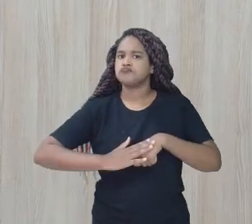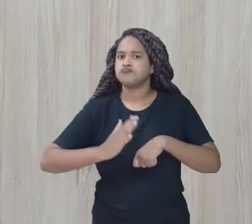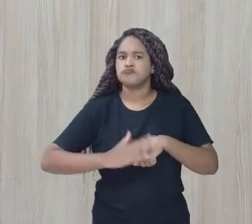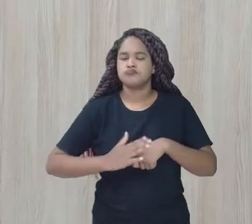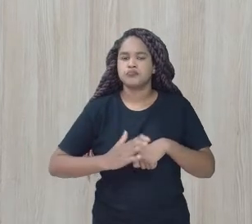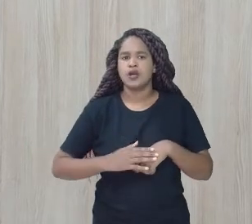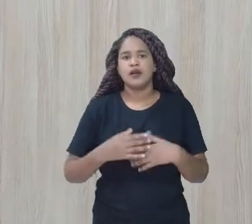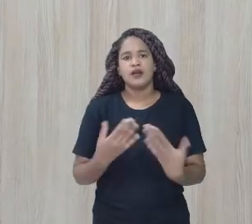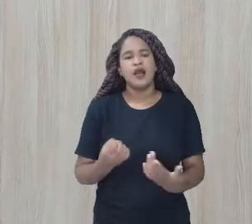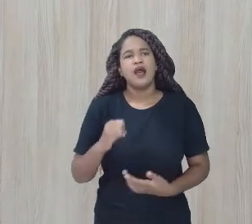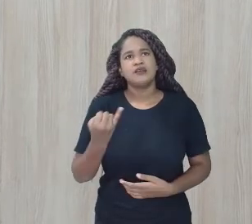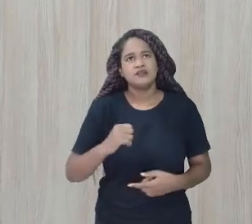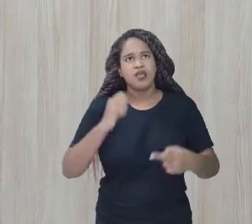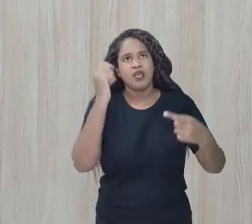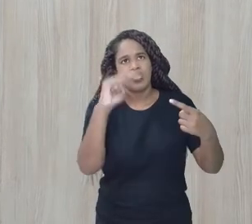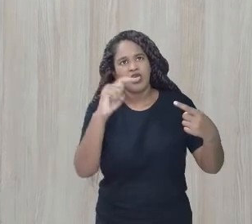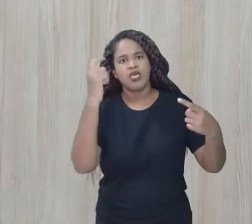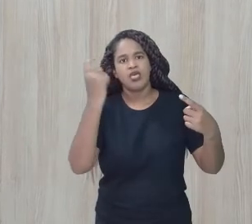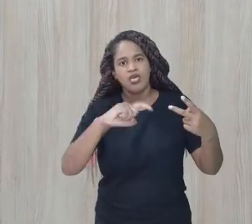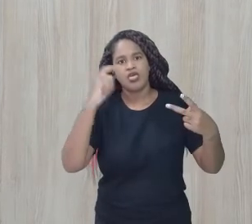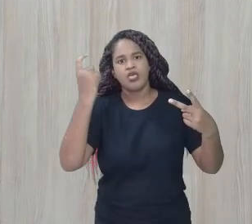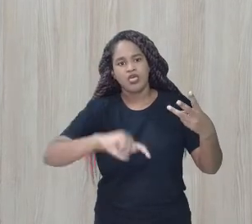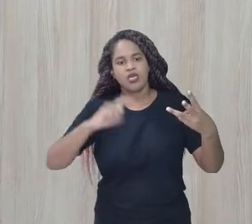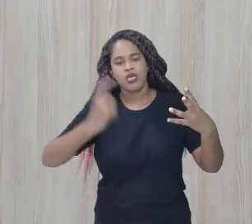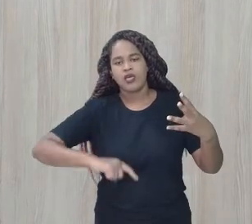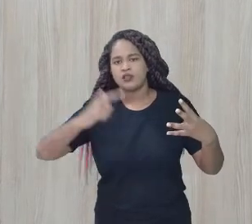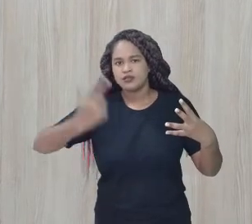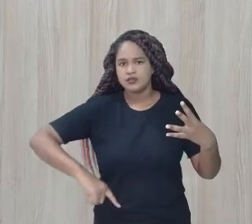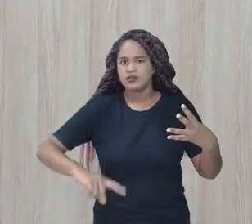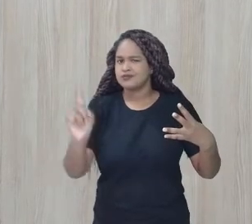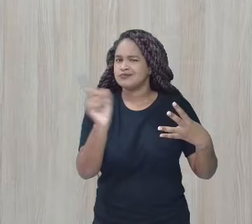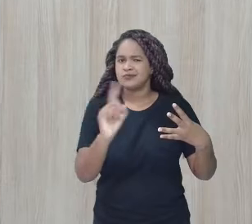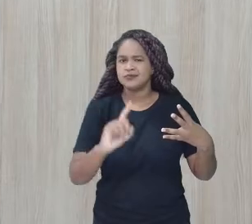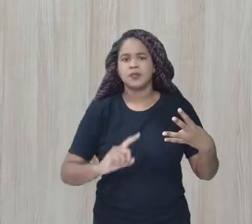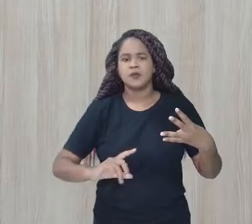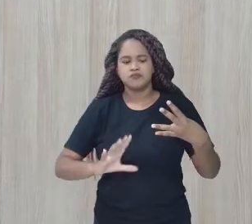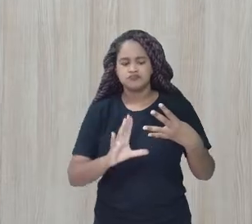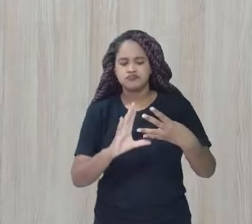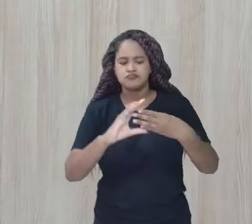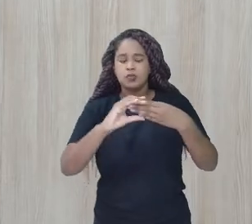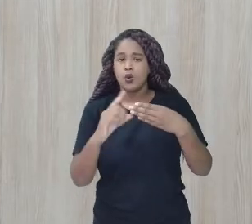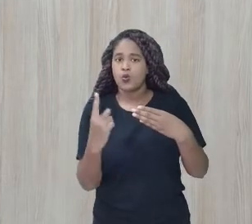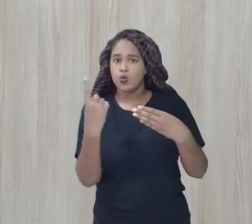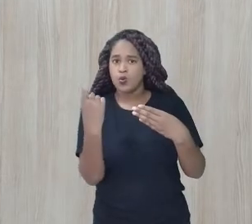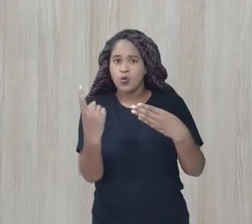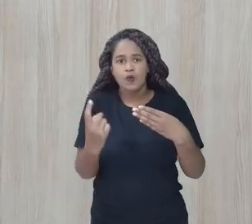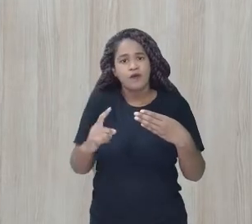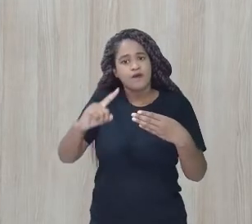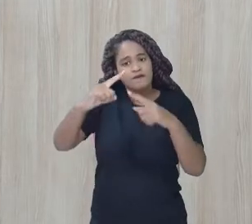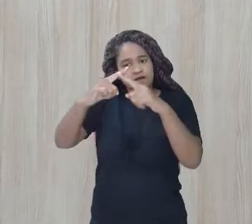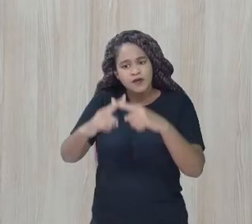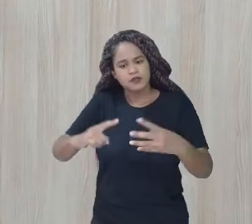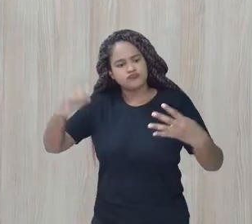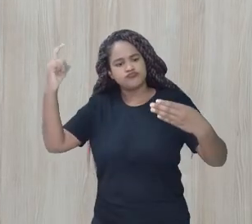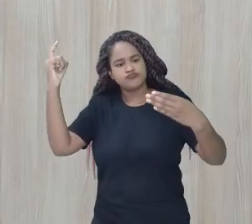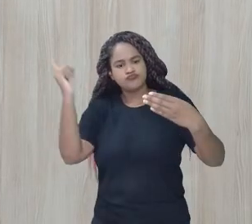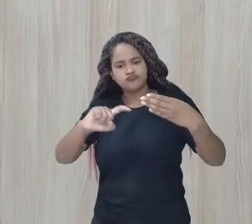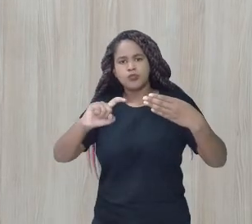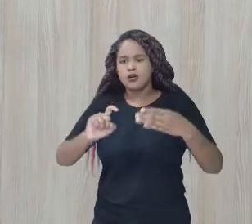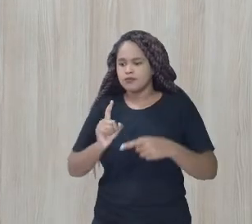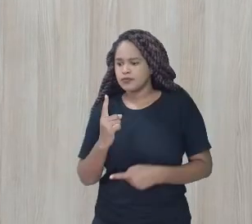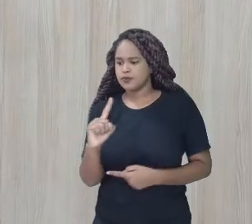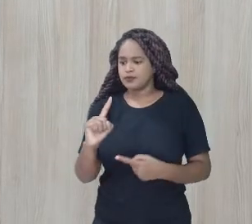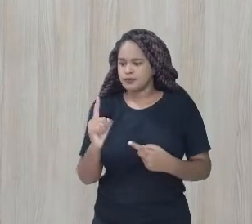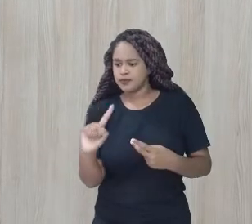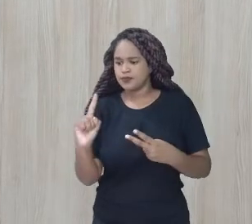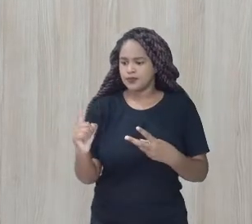ao invés da gente utilizar os 4 bloquinhos de avance juntos, a gente disse assim, olha, essa atitude pode ser repetida. Então, eu